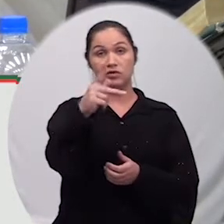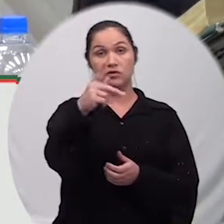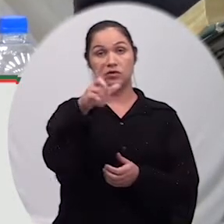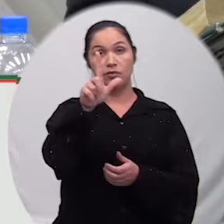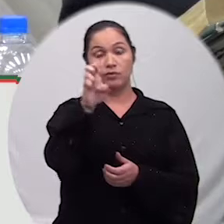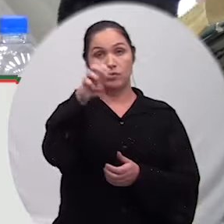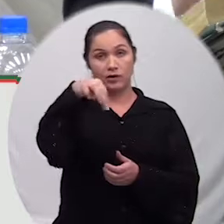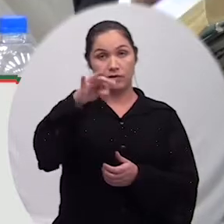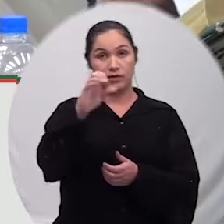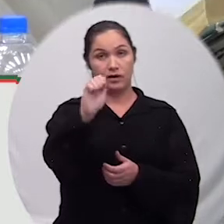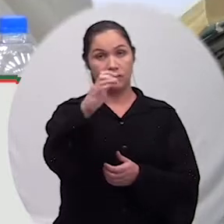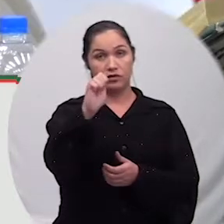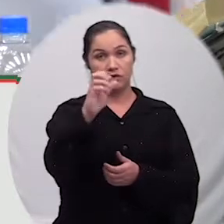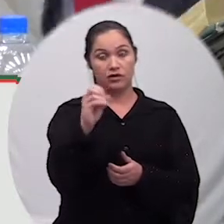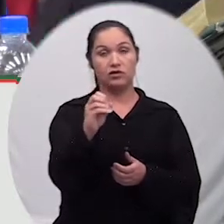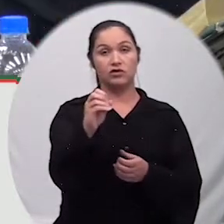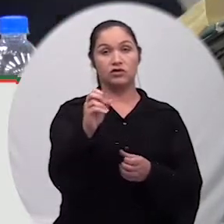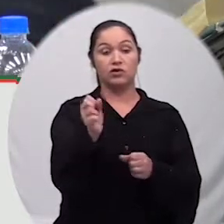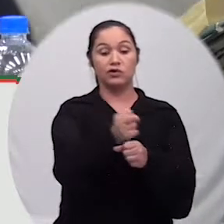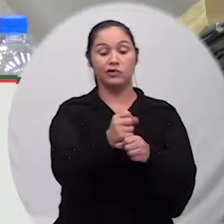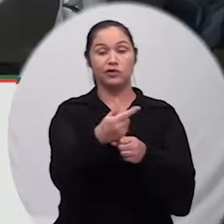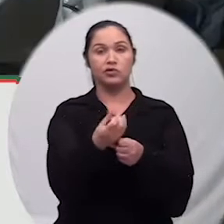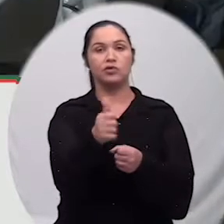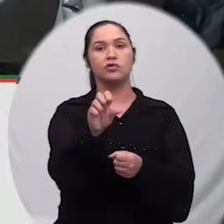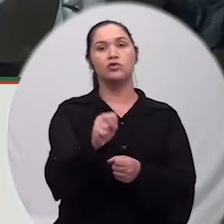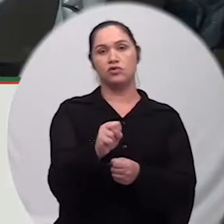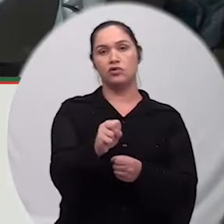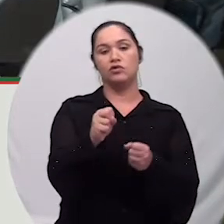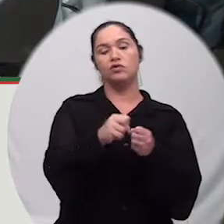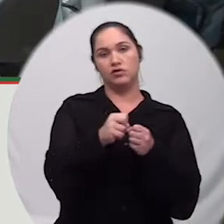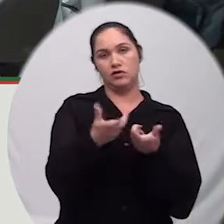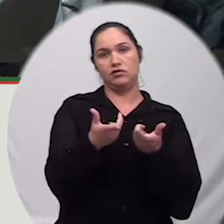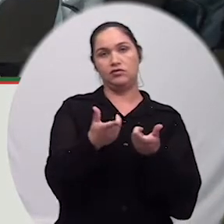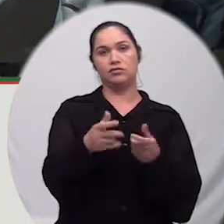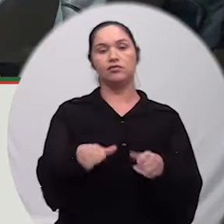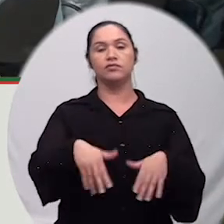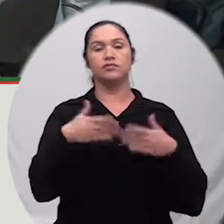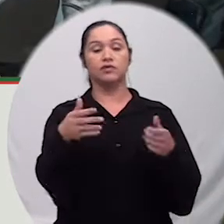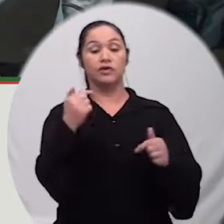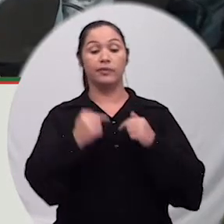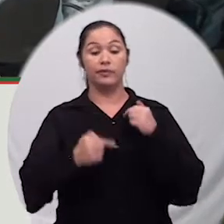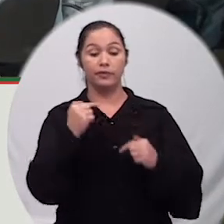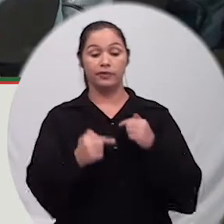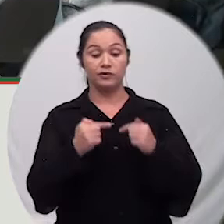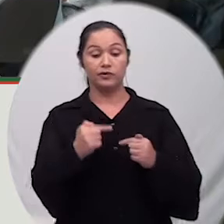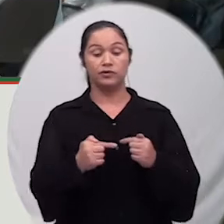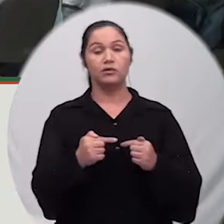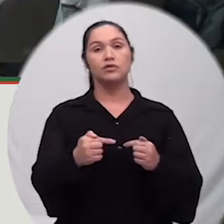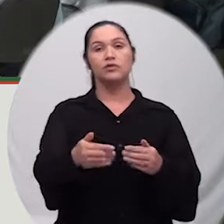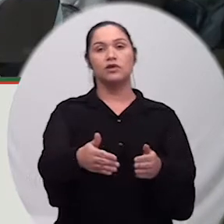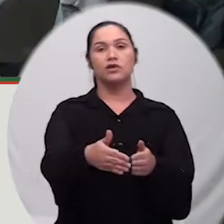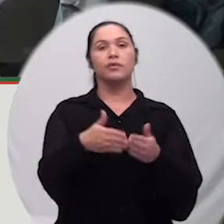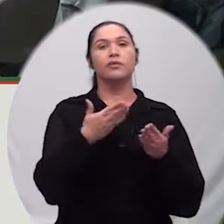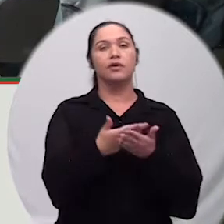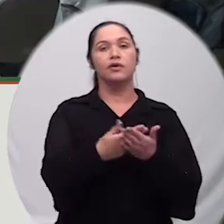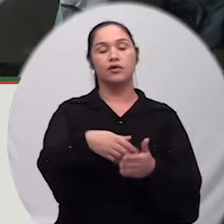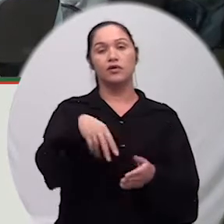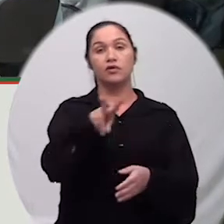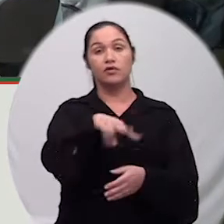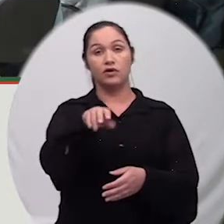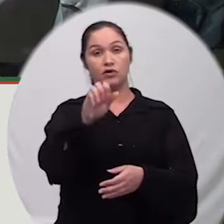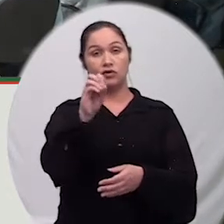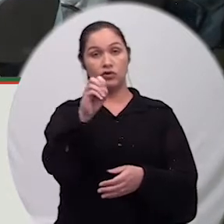exercício 2018. O requerimento está em discussão. Com a palavra, o autor do requerimento, vereador Ademir Honorato. Vossa Excelência dispõe de